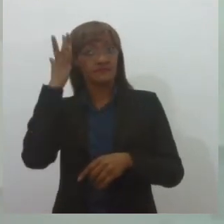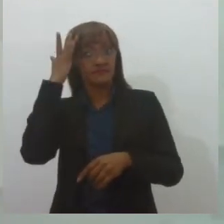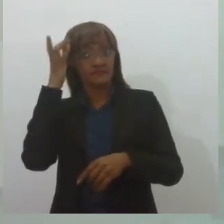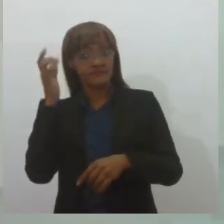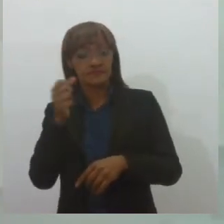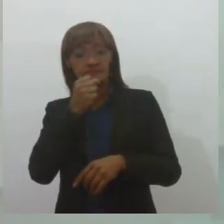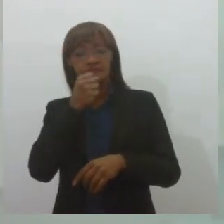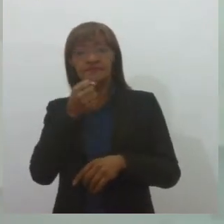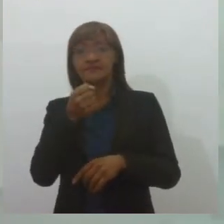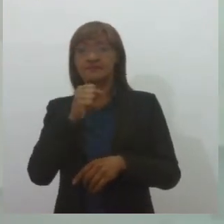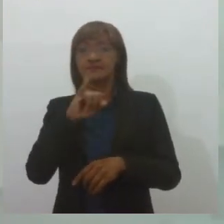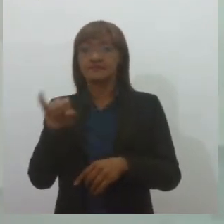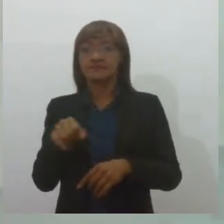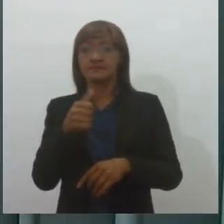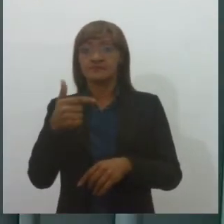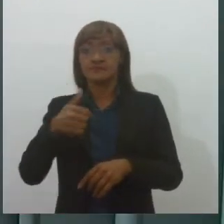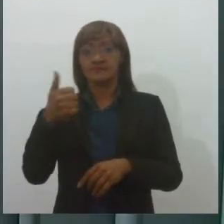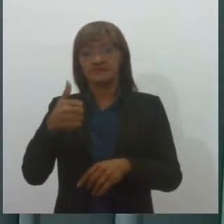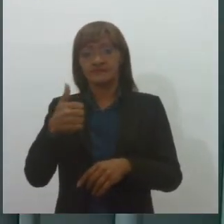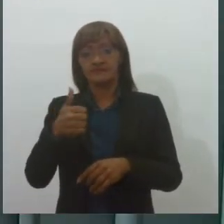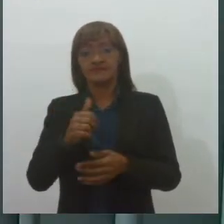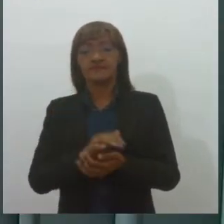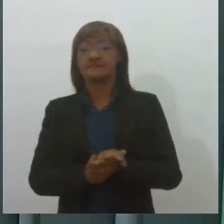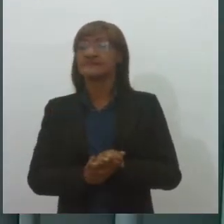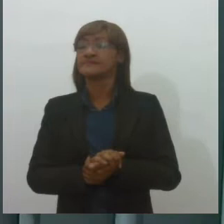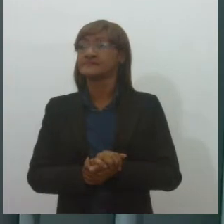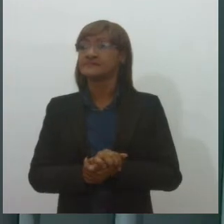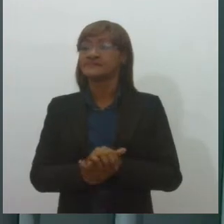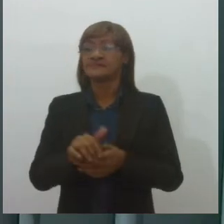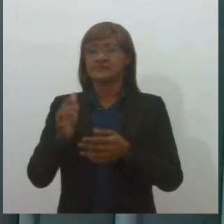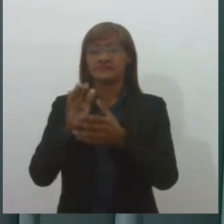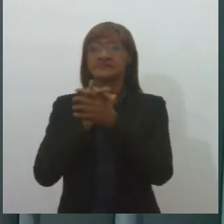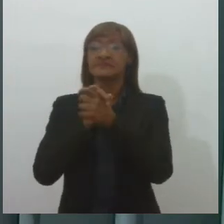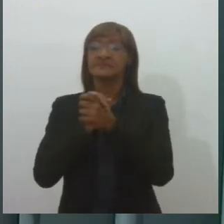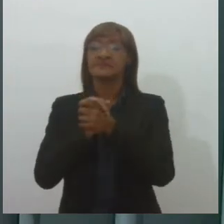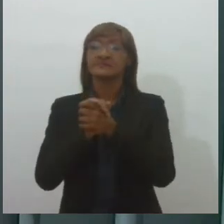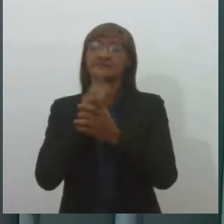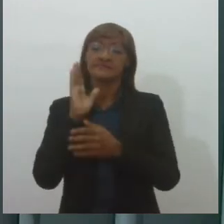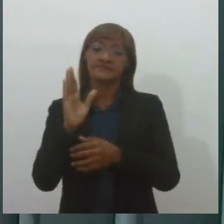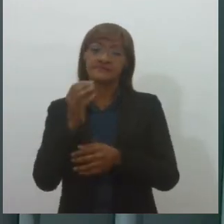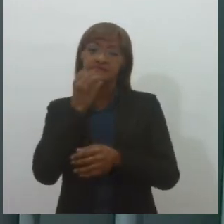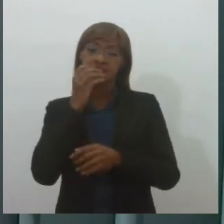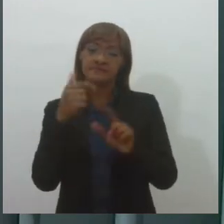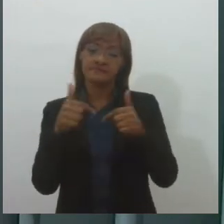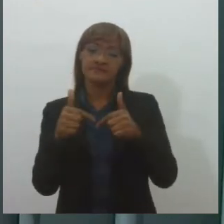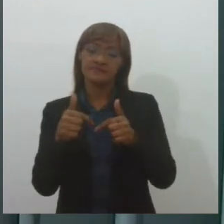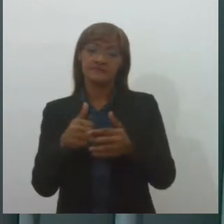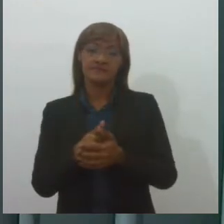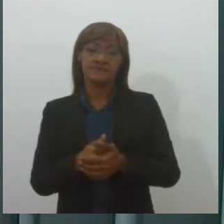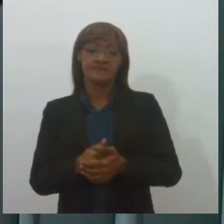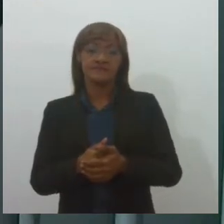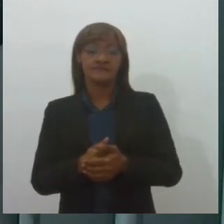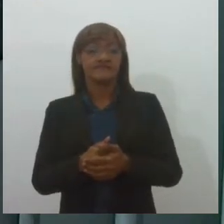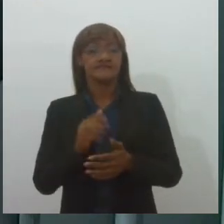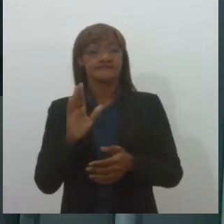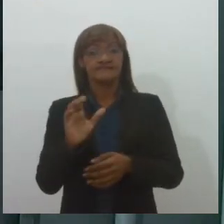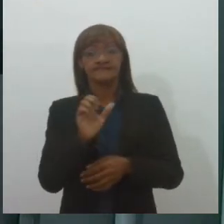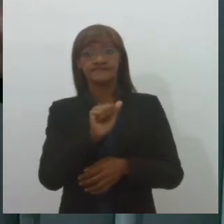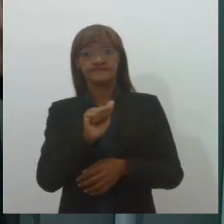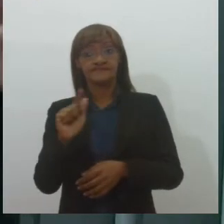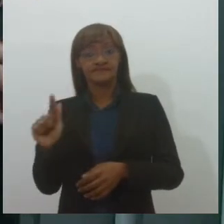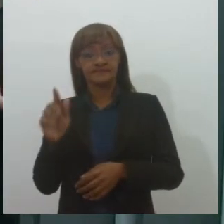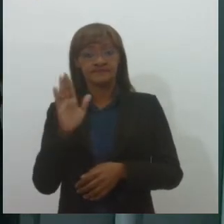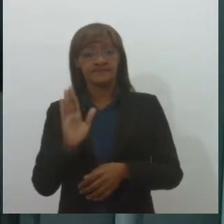no jornal da lese primeira edição Ok junto obrigado parabéns pelo trabalho da agência viu agentes de saúde e endemias